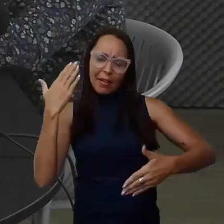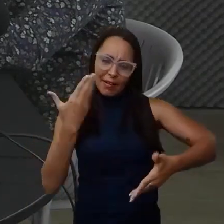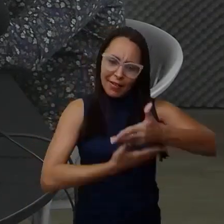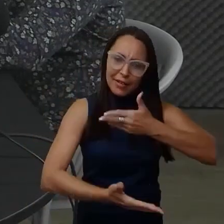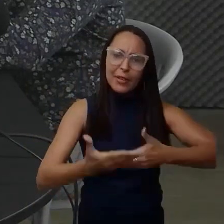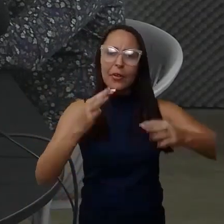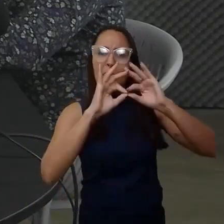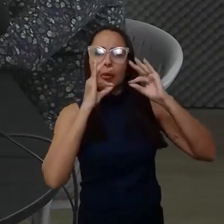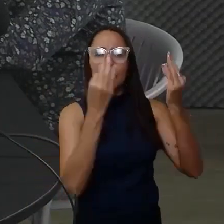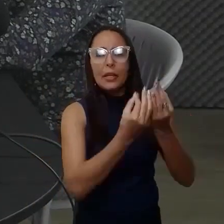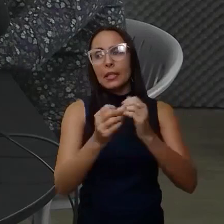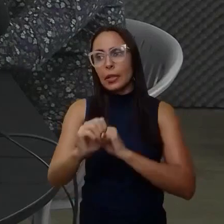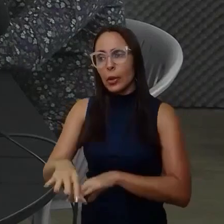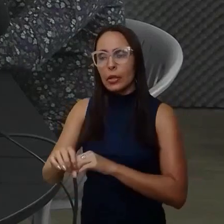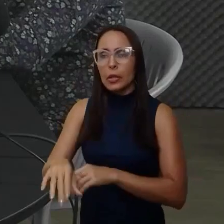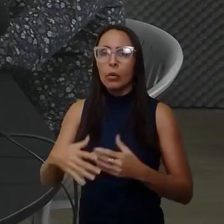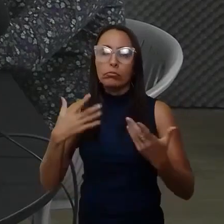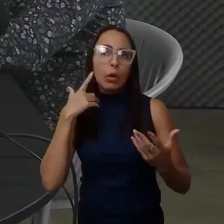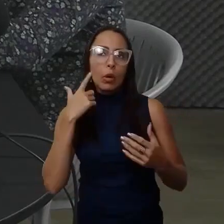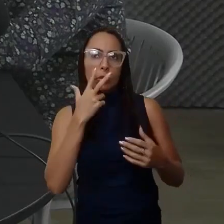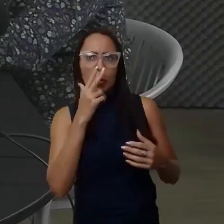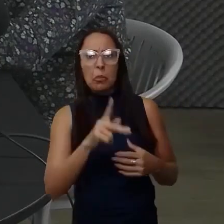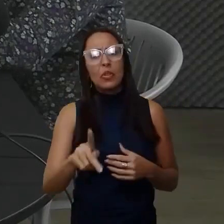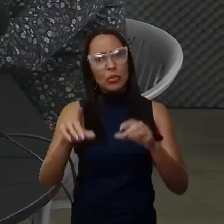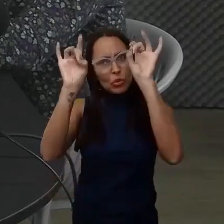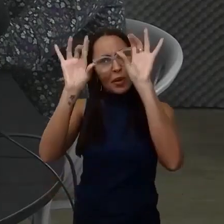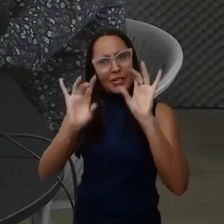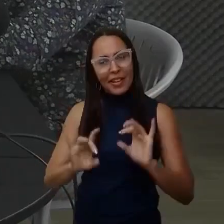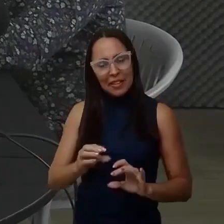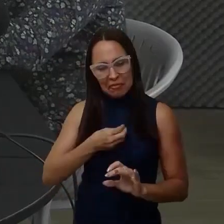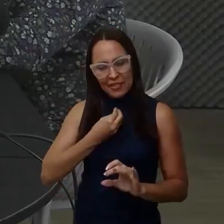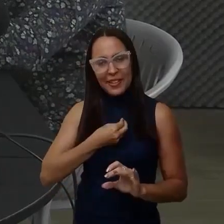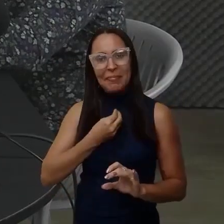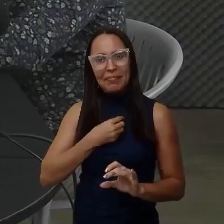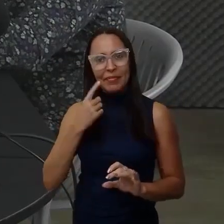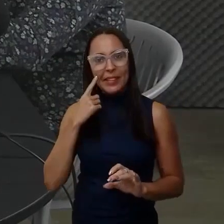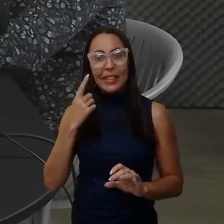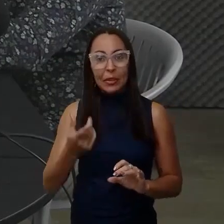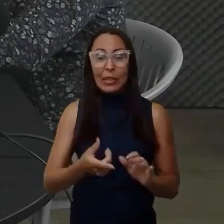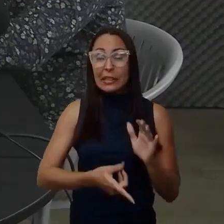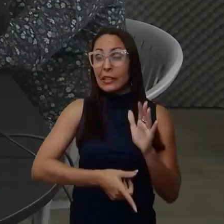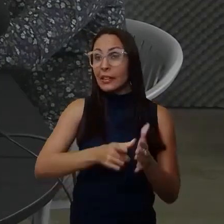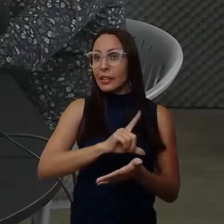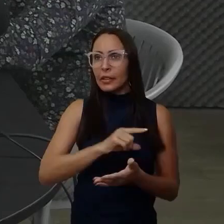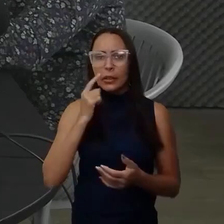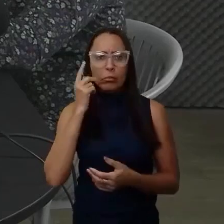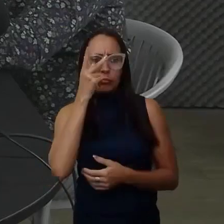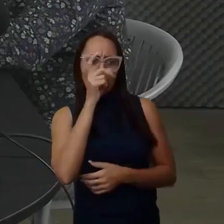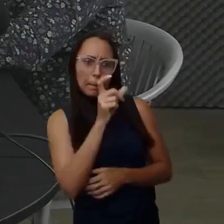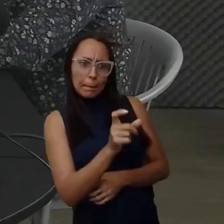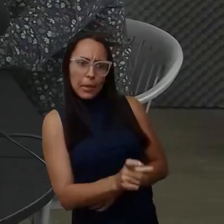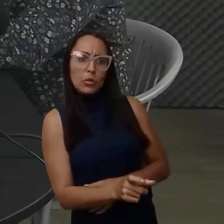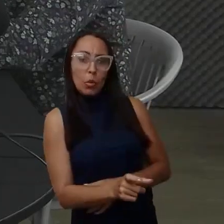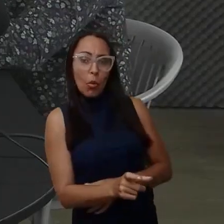A educação, eu acho que é porque eu tive professores tão especiais na vida, desde muito cedo, que eu via aquela pessoa, como